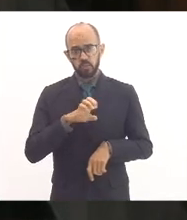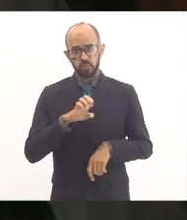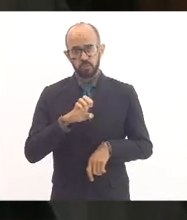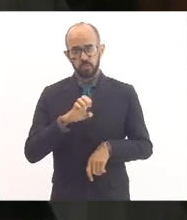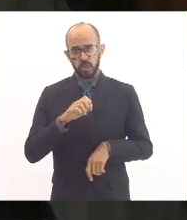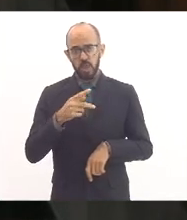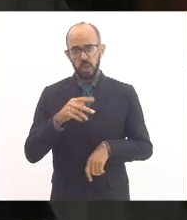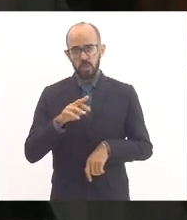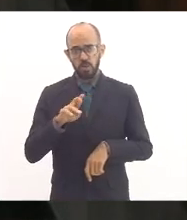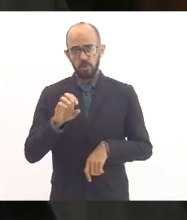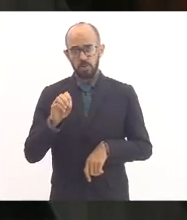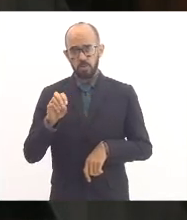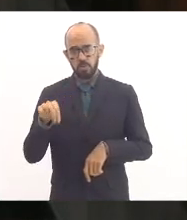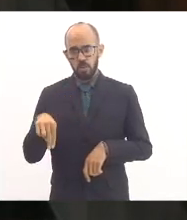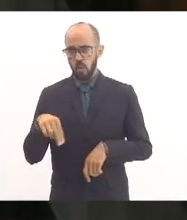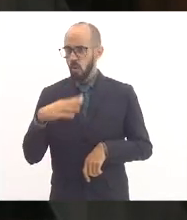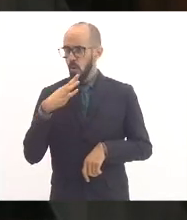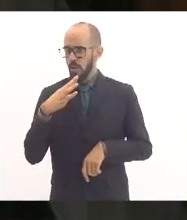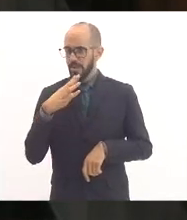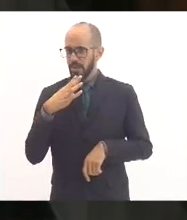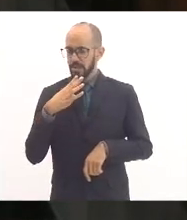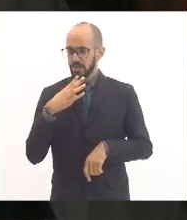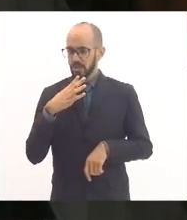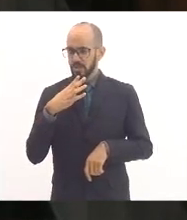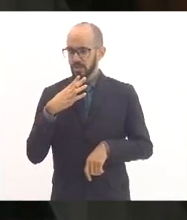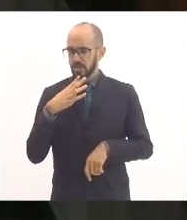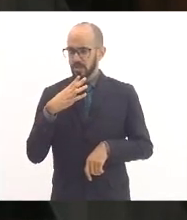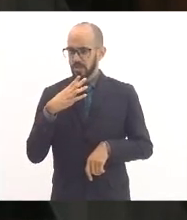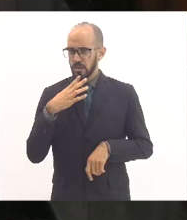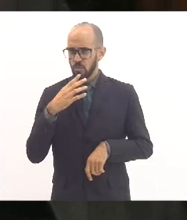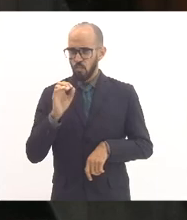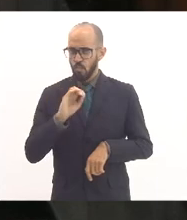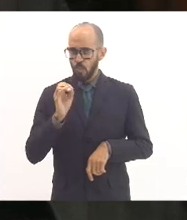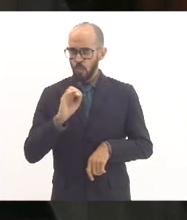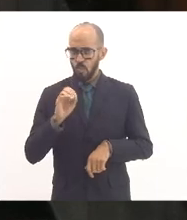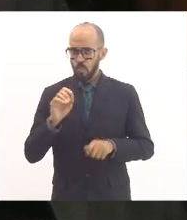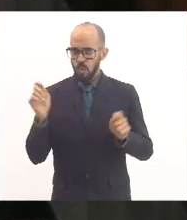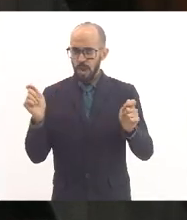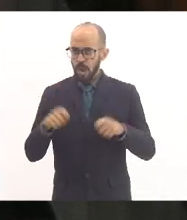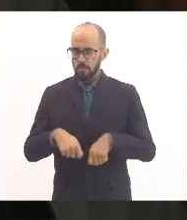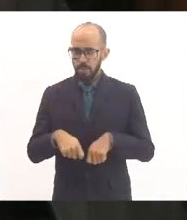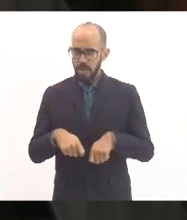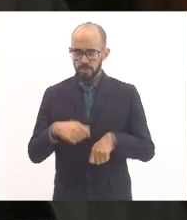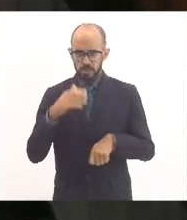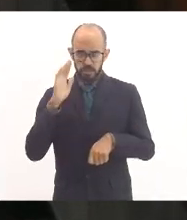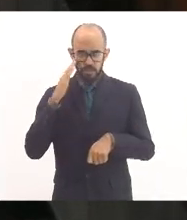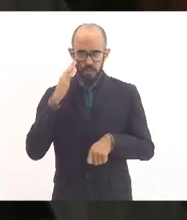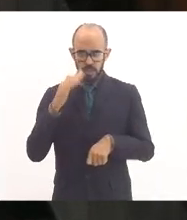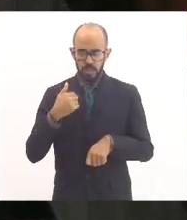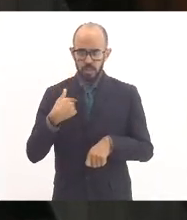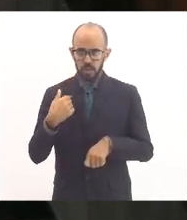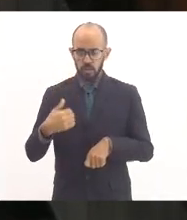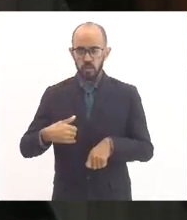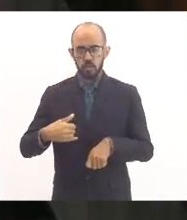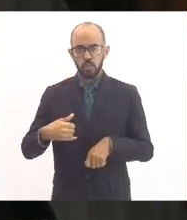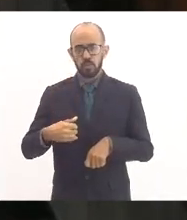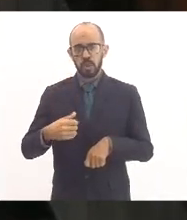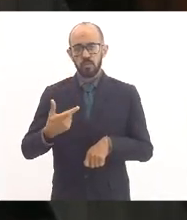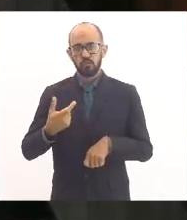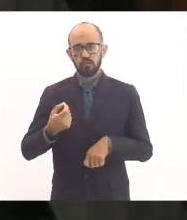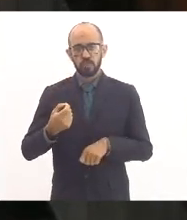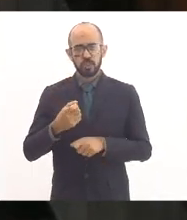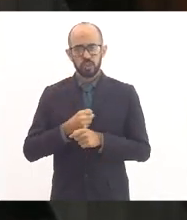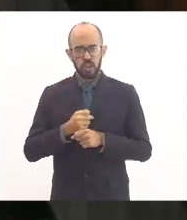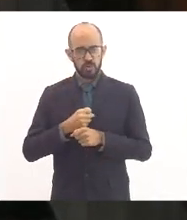conhecem os critérios de promoção são capazes de compreender isso eu tenho 20 anos de polícia civil